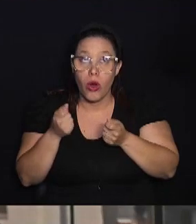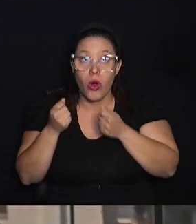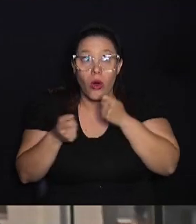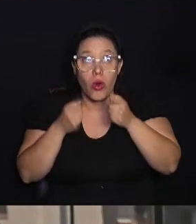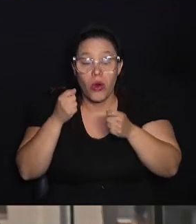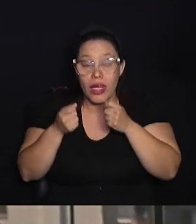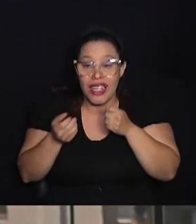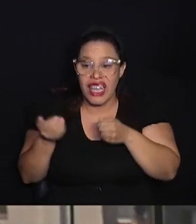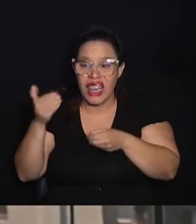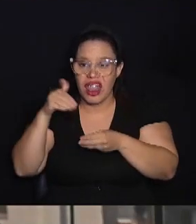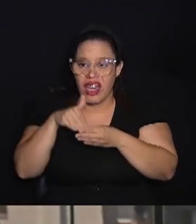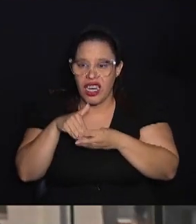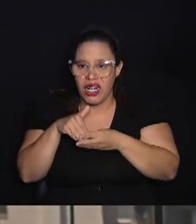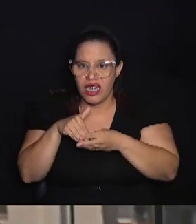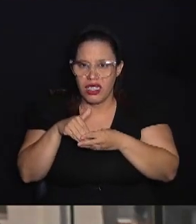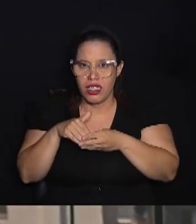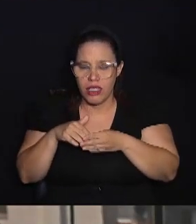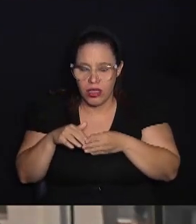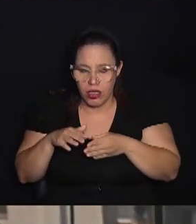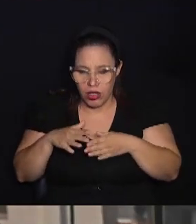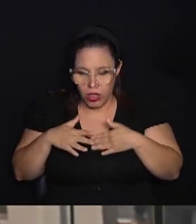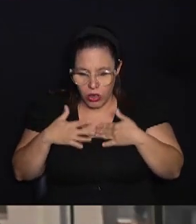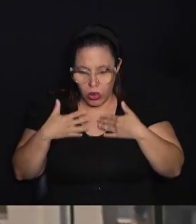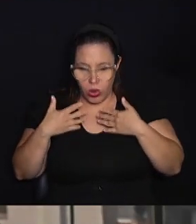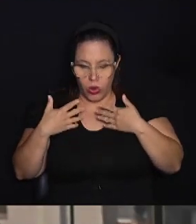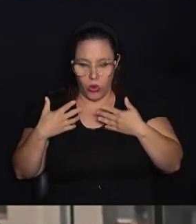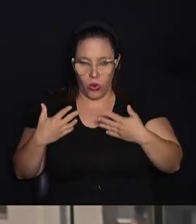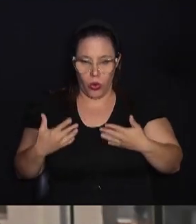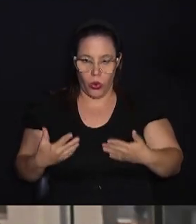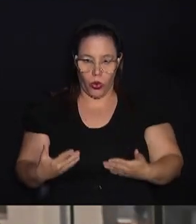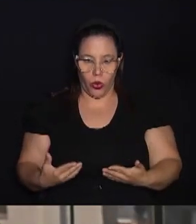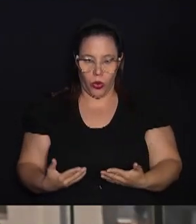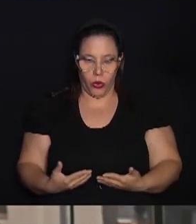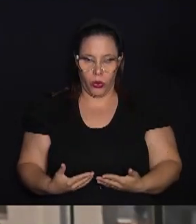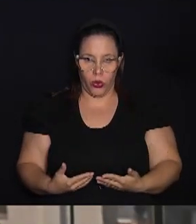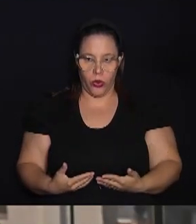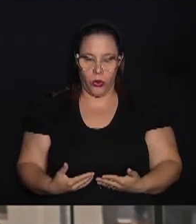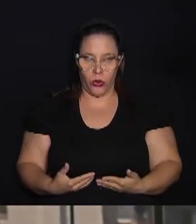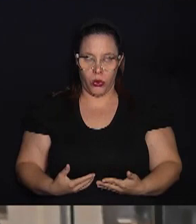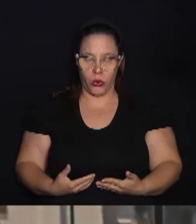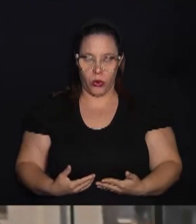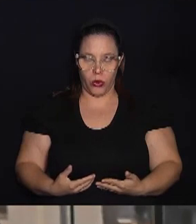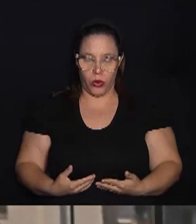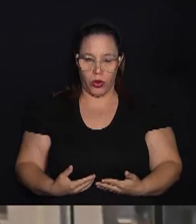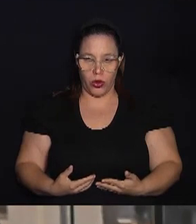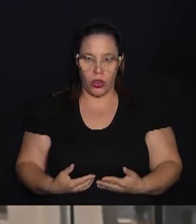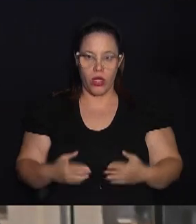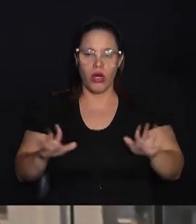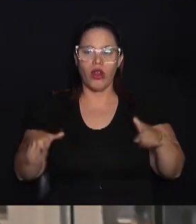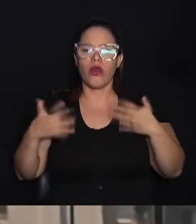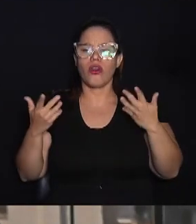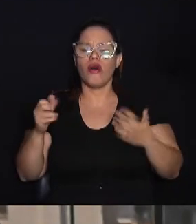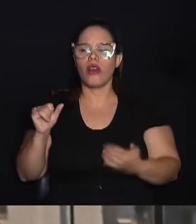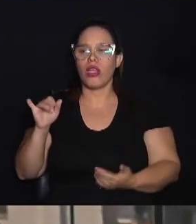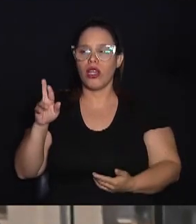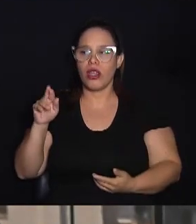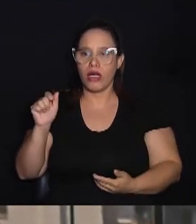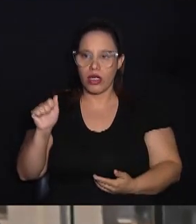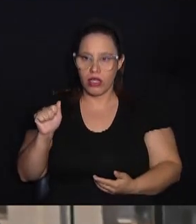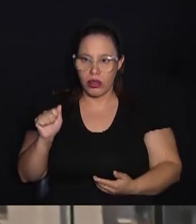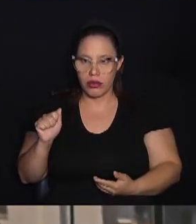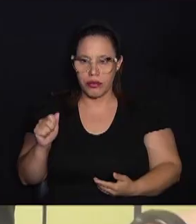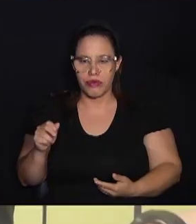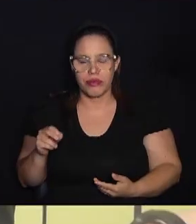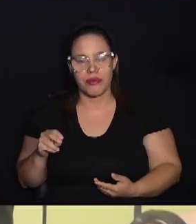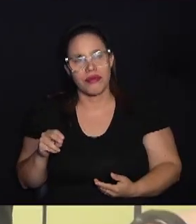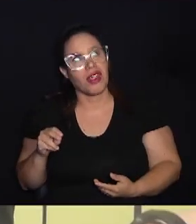gente né qual que é aquela leveza que as pessoas vão ao Yoga para buscar qual qual que é da yoga então o yoga é muita